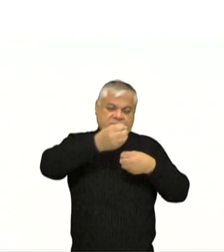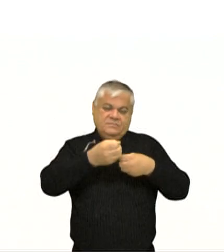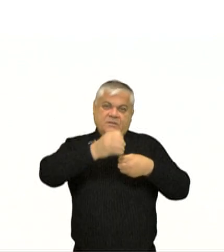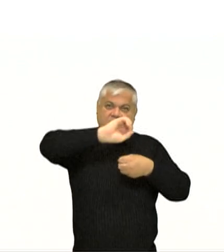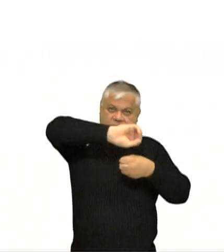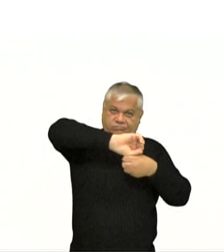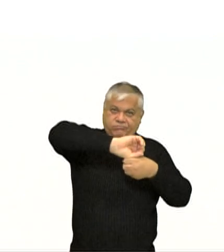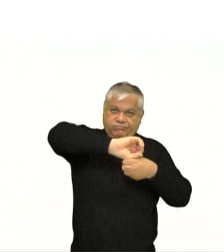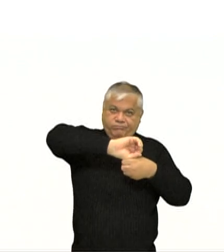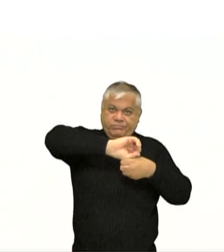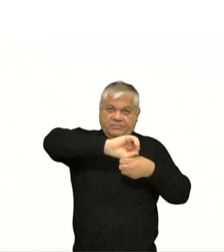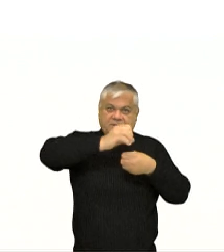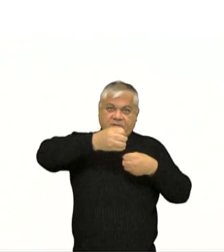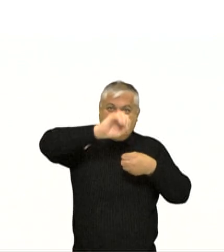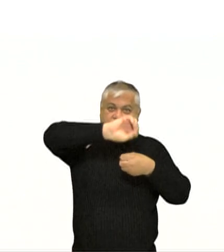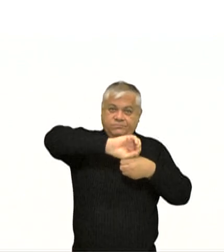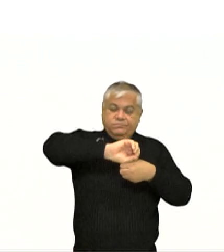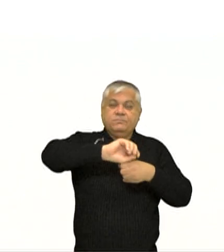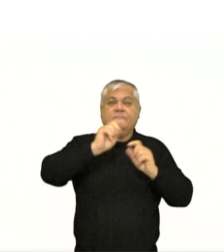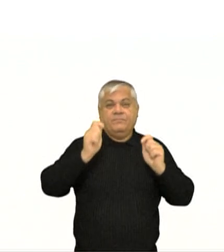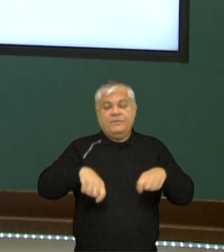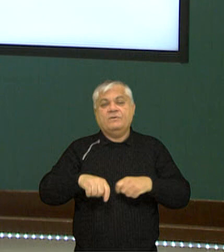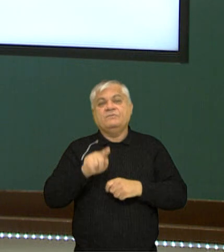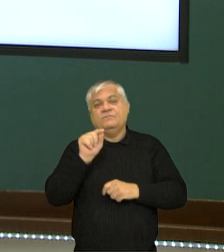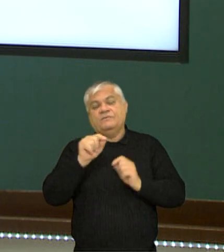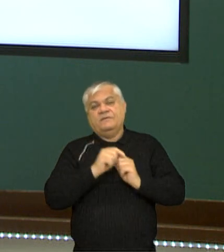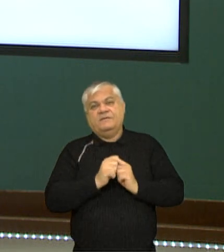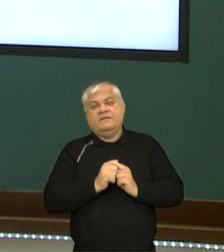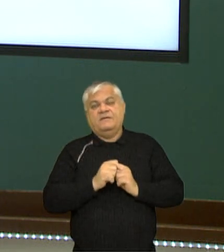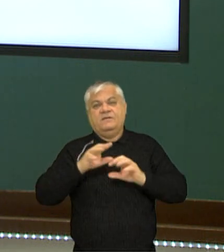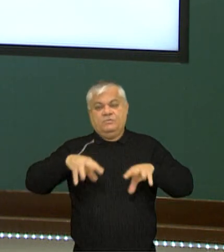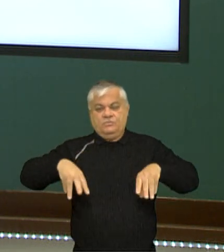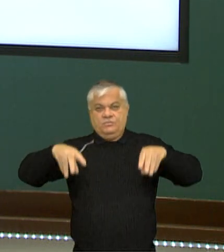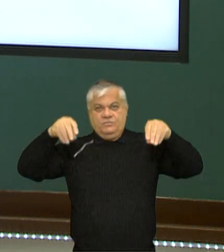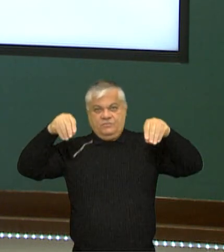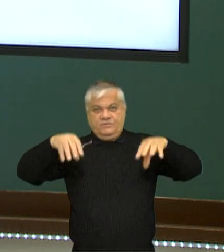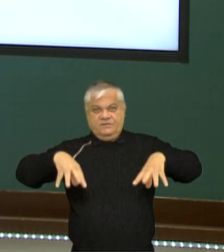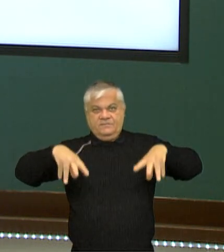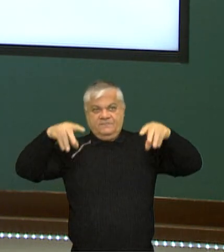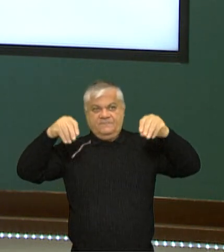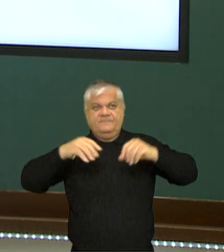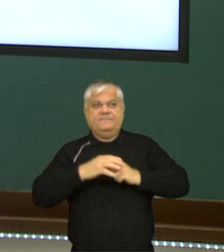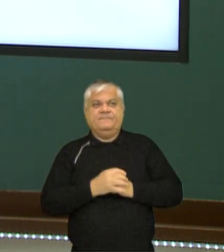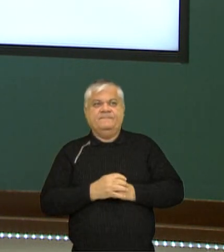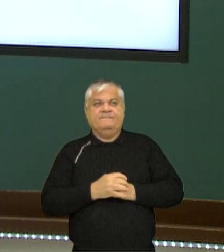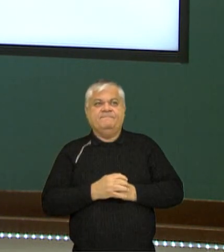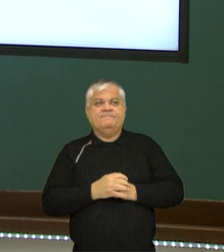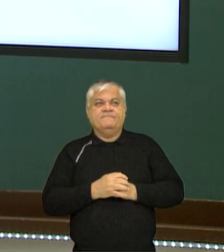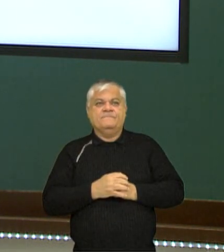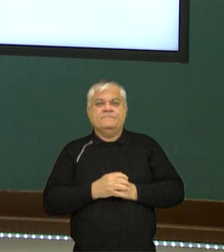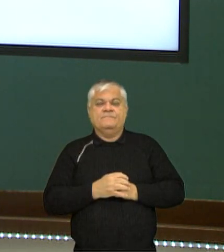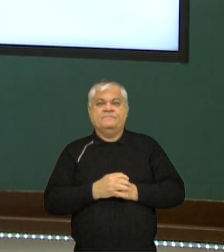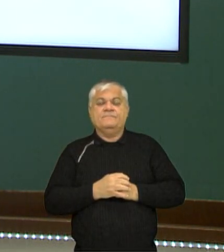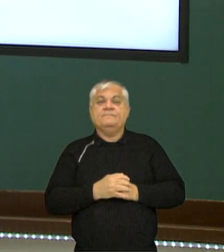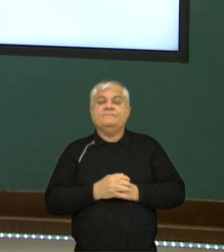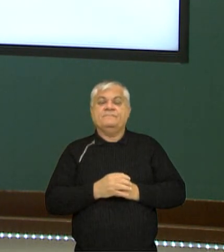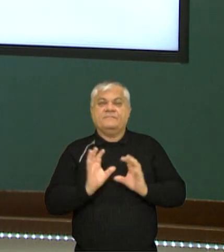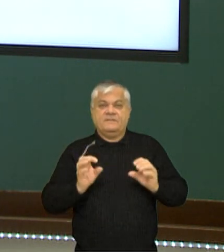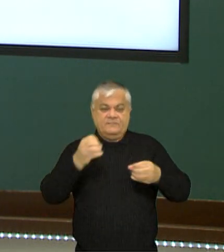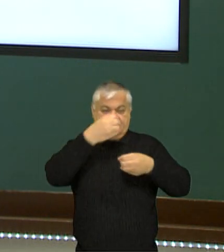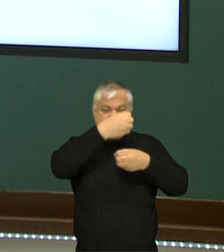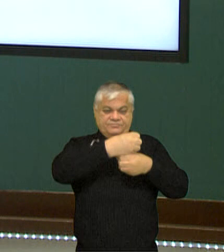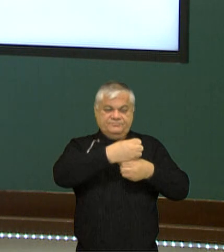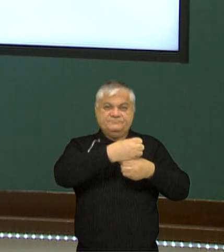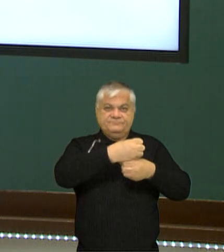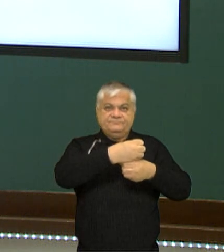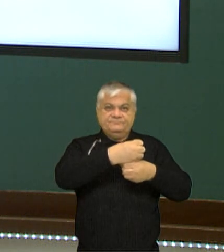parte vazia para cima, seriam as torres. Duas tampinhas com uma em cima da outra,